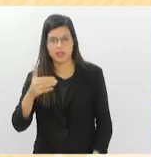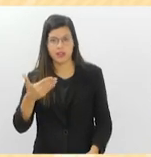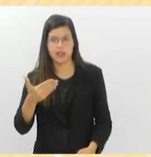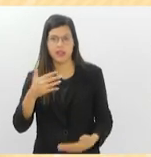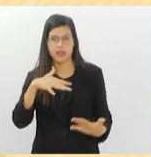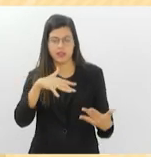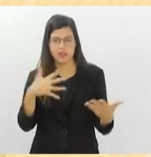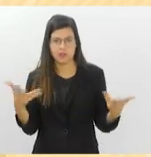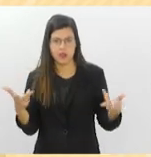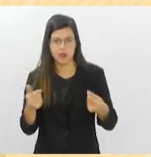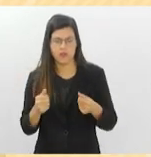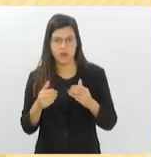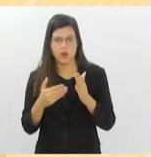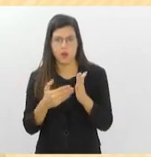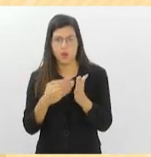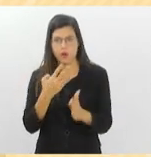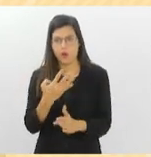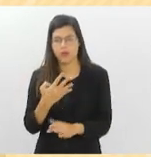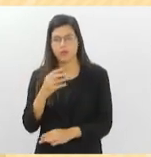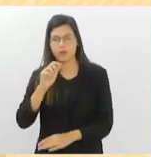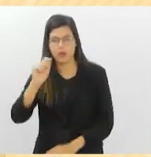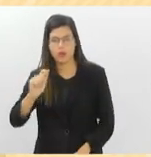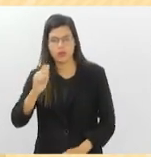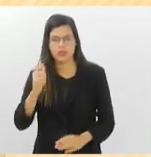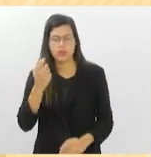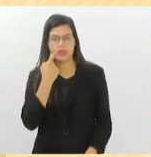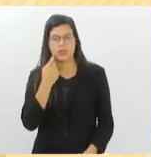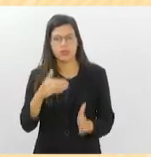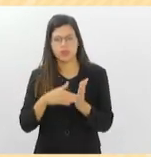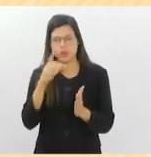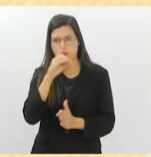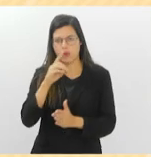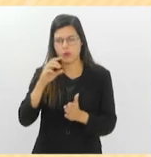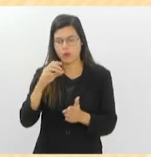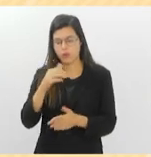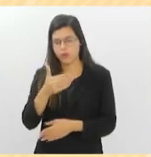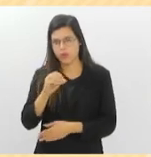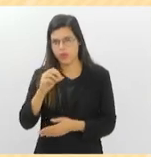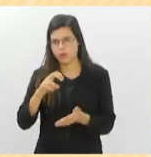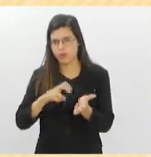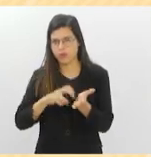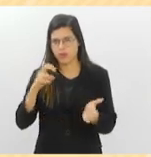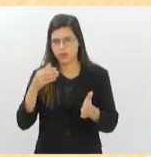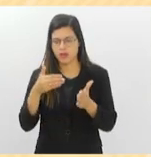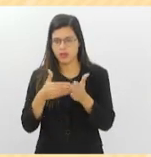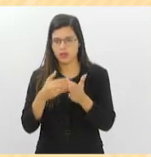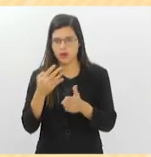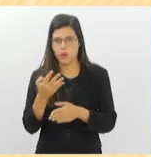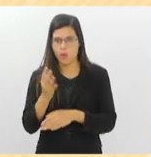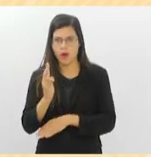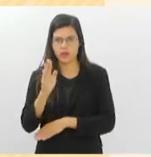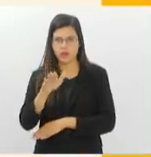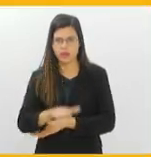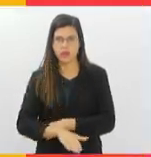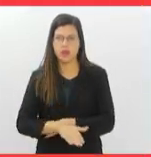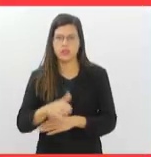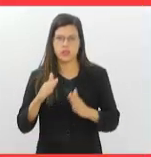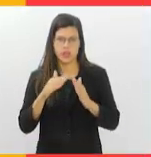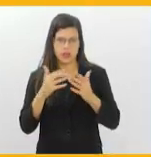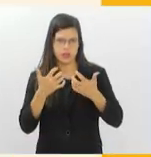dia 4 de agosto de sexta a domingo das 10 da manhã às 4 da tarde na casa de Petrópolis Instituto de